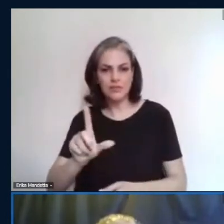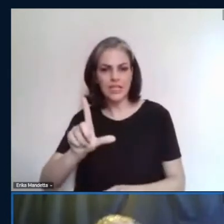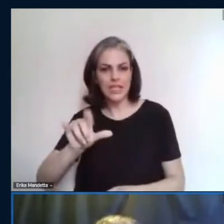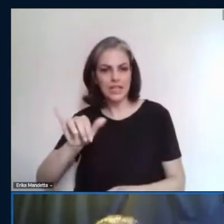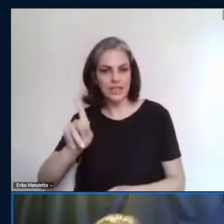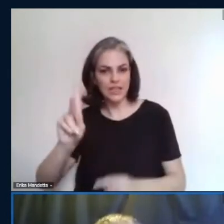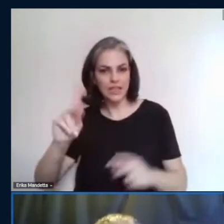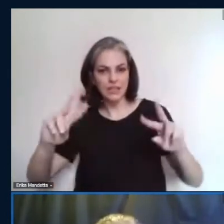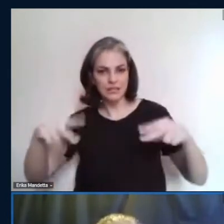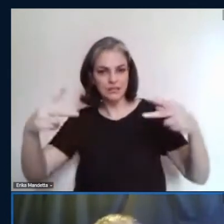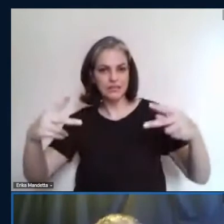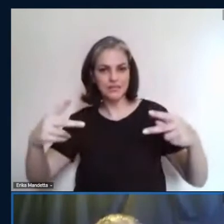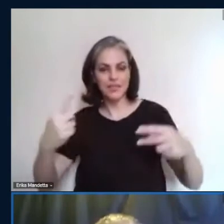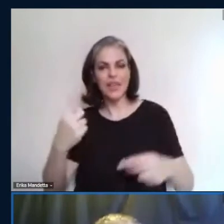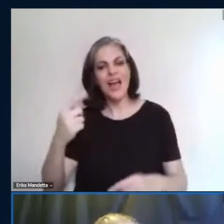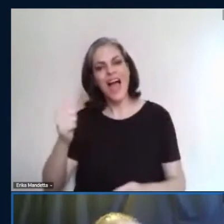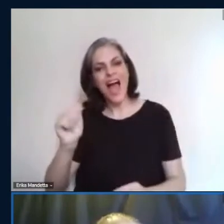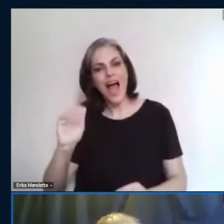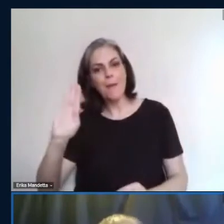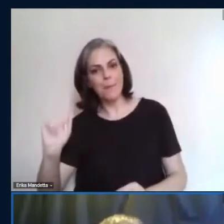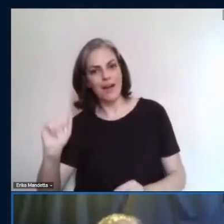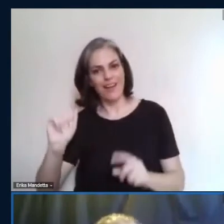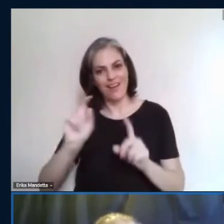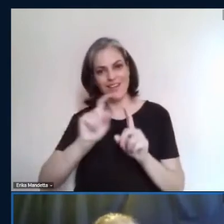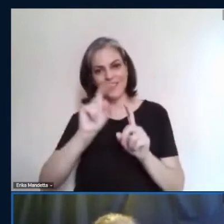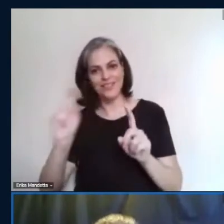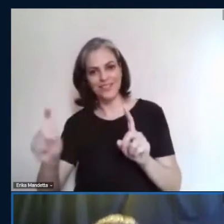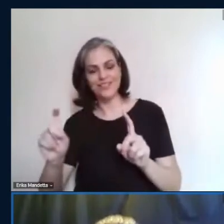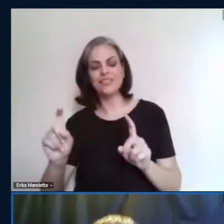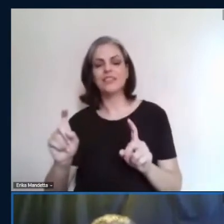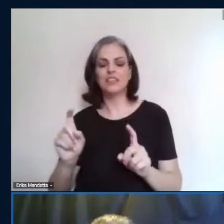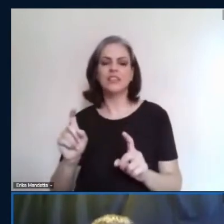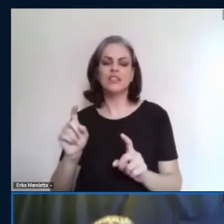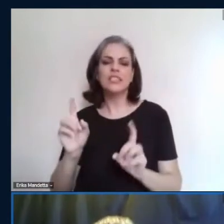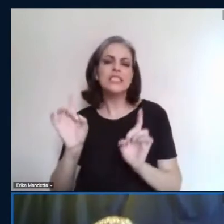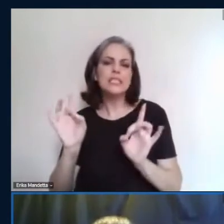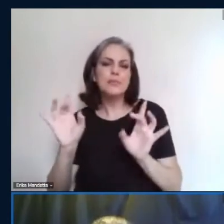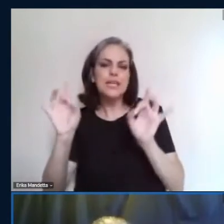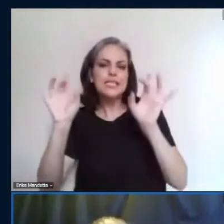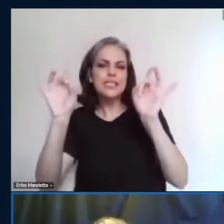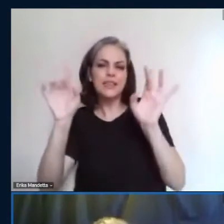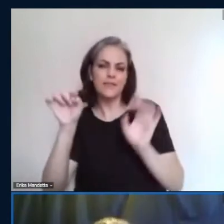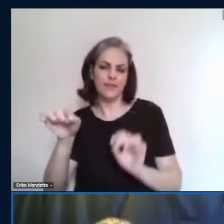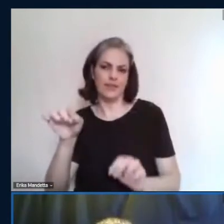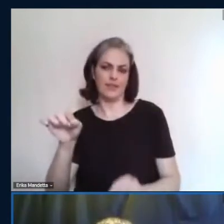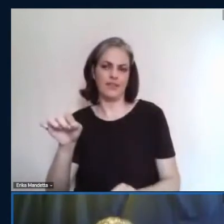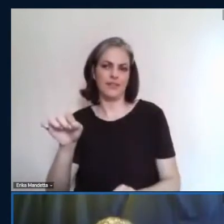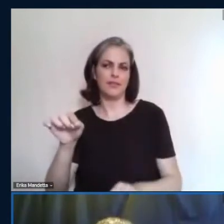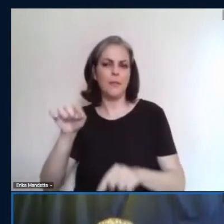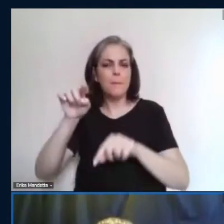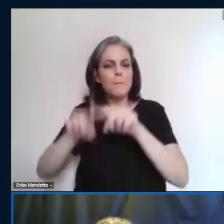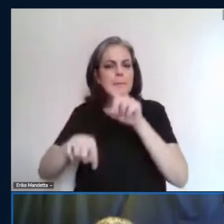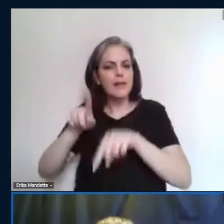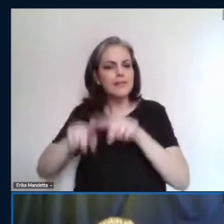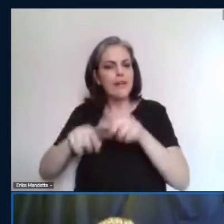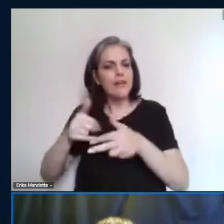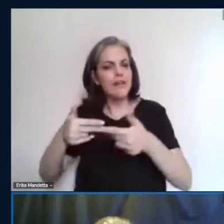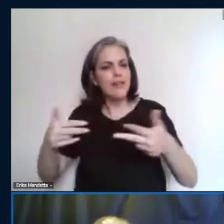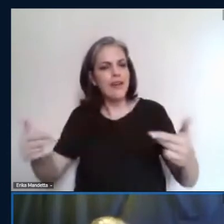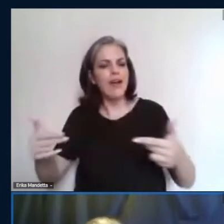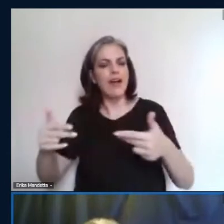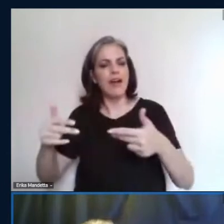uma aba, desculpa, não saí a palavra, uma aba específica para materiais em língua de